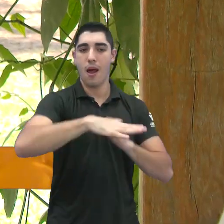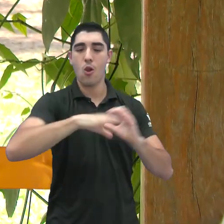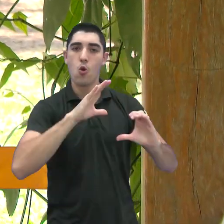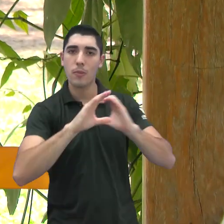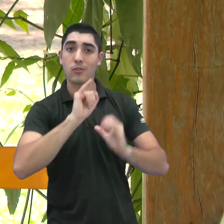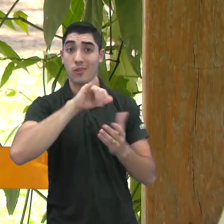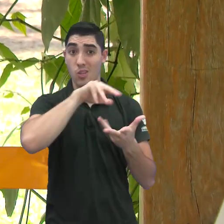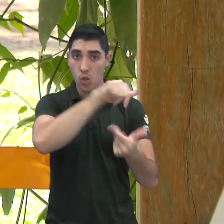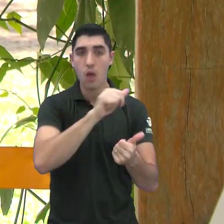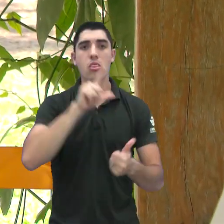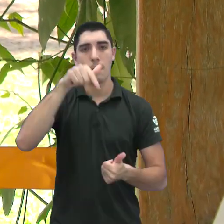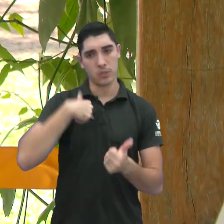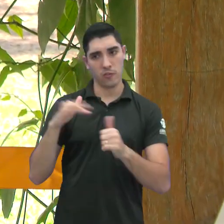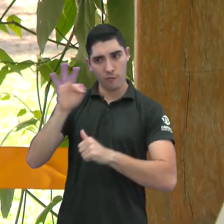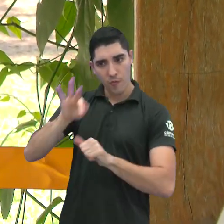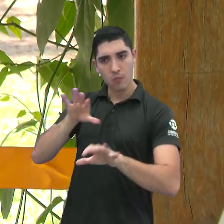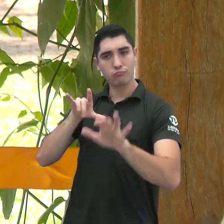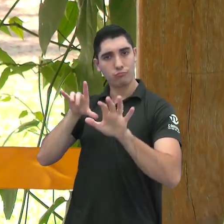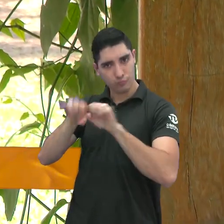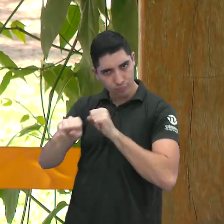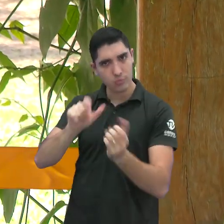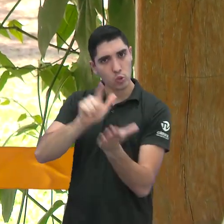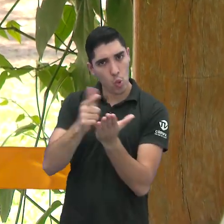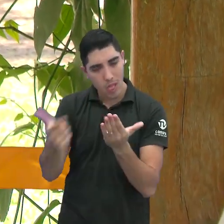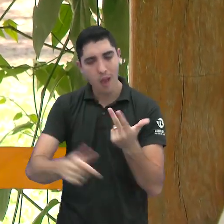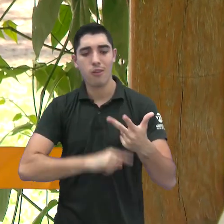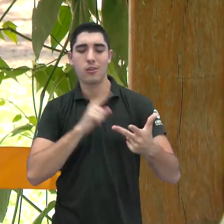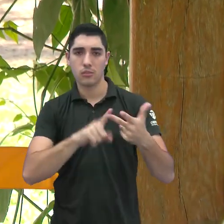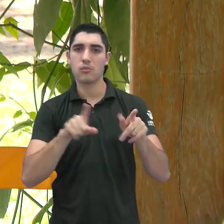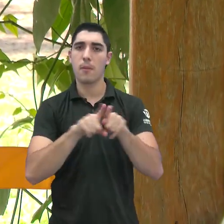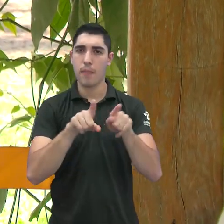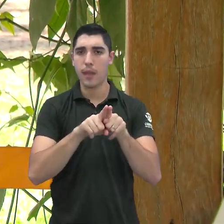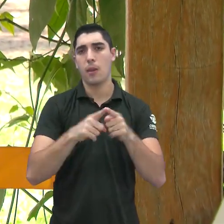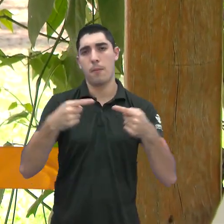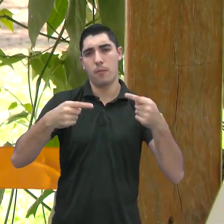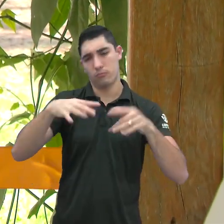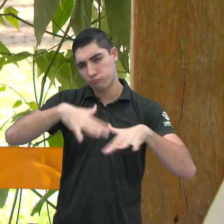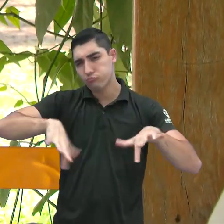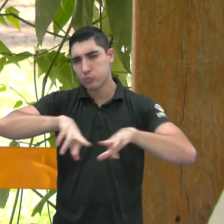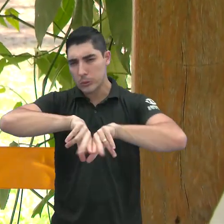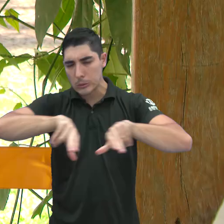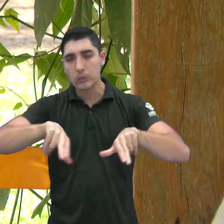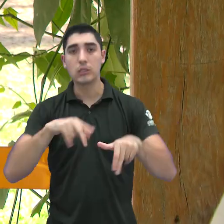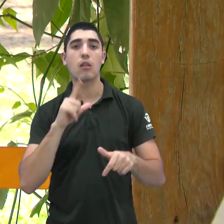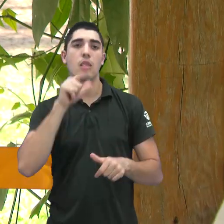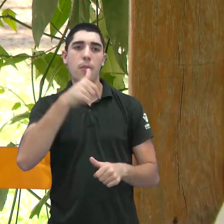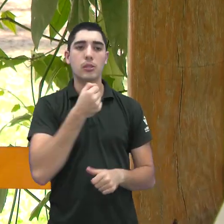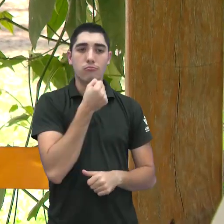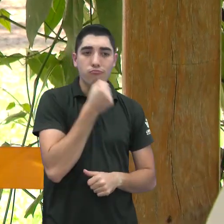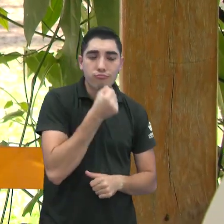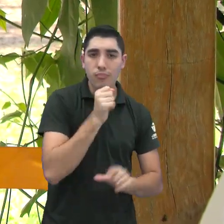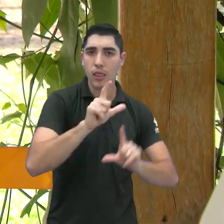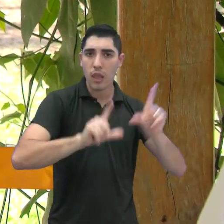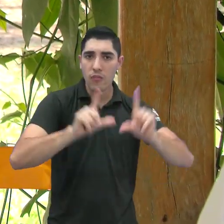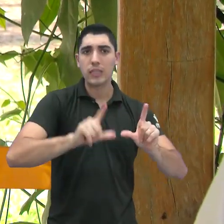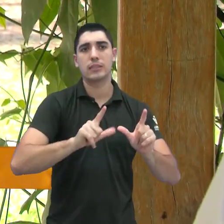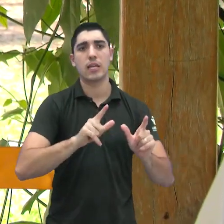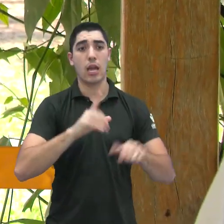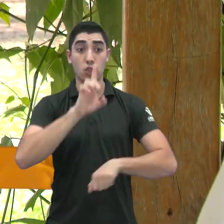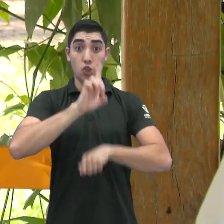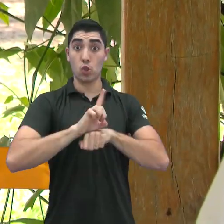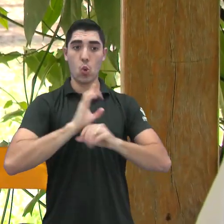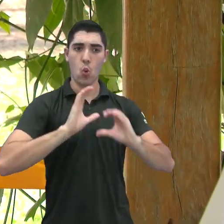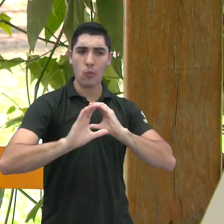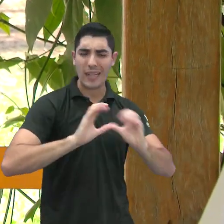aí eu fiz jornalismo, relações públicas, e aí eu segui na área como repórter de TV, depois assessora de comunicação,